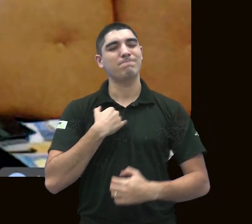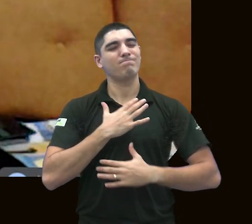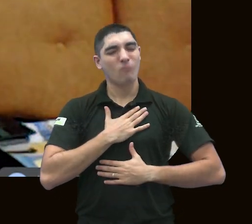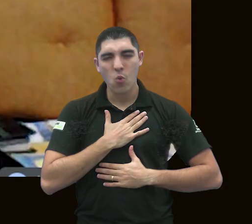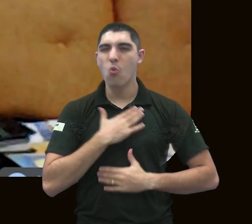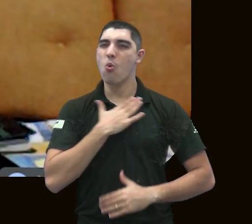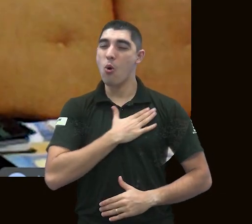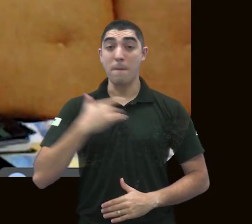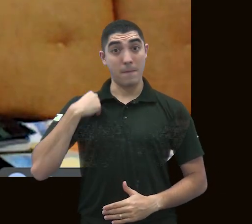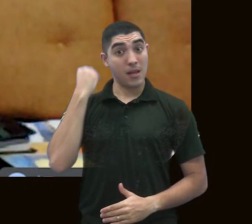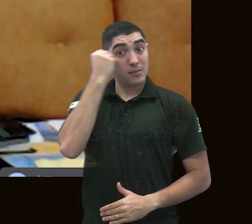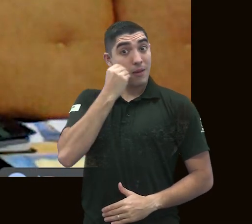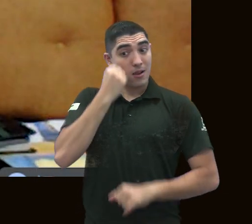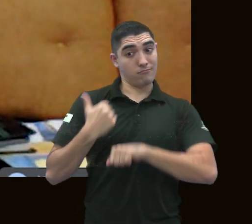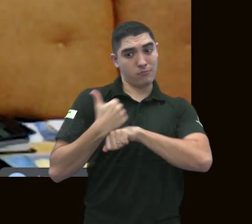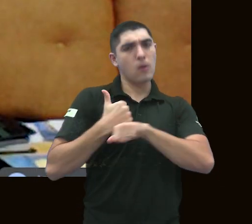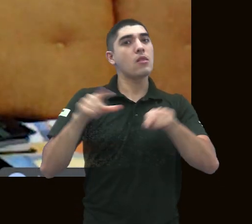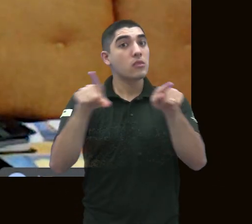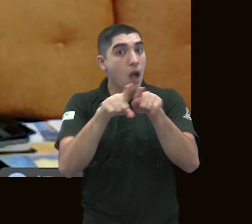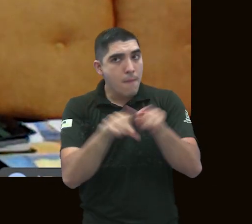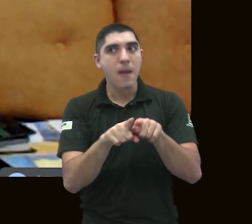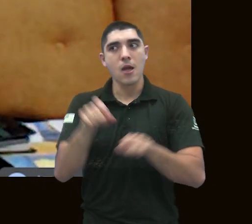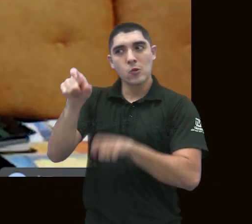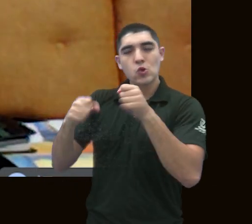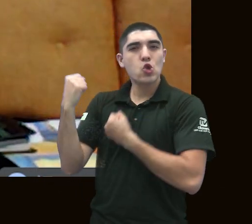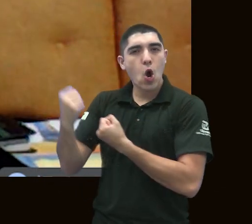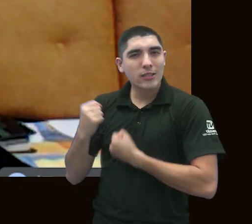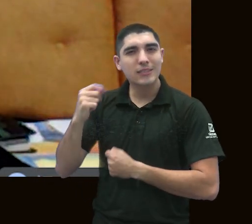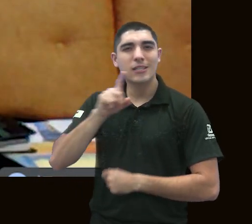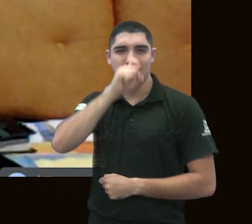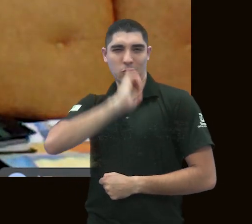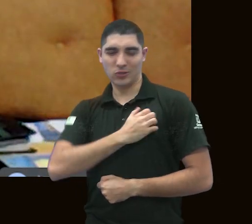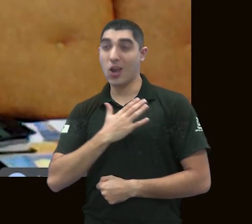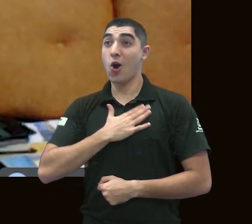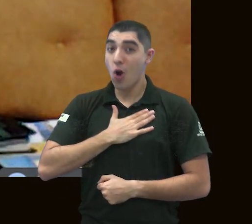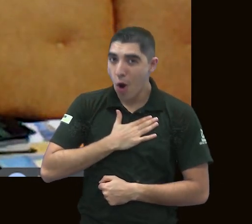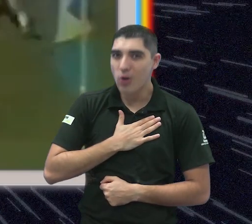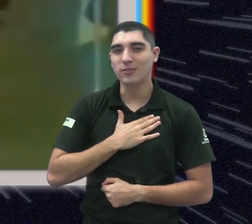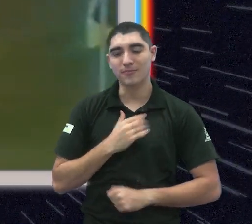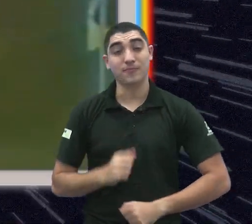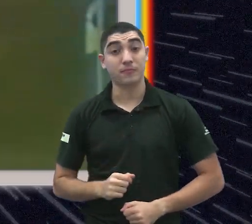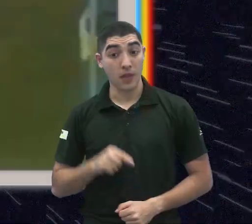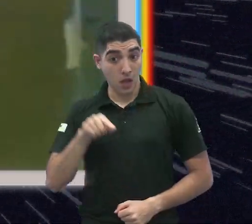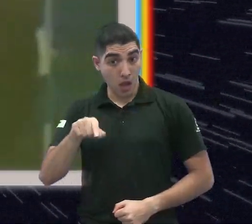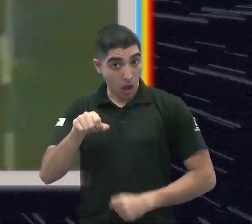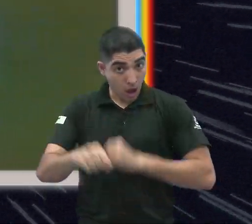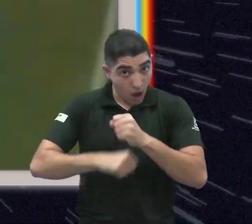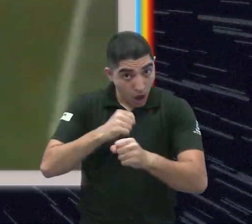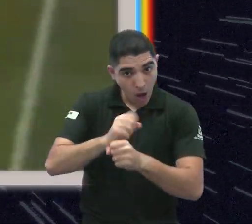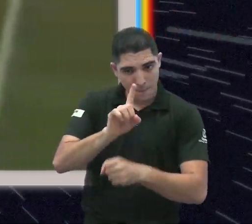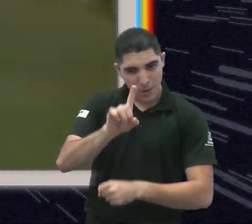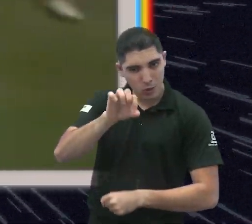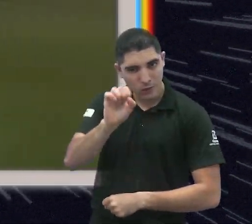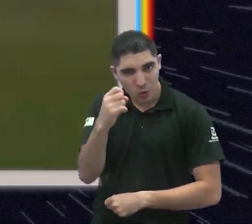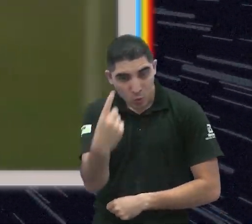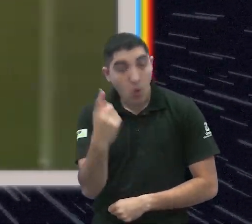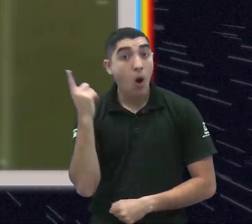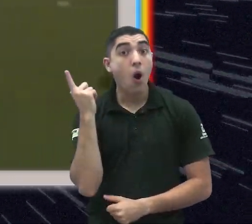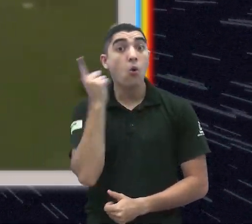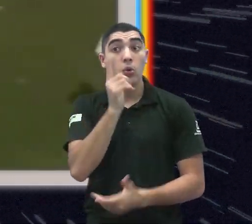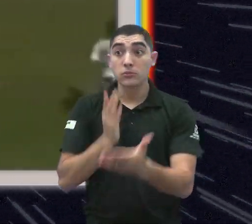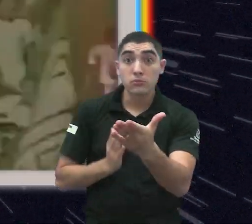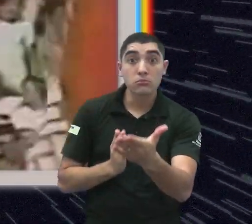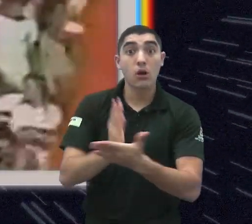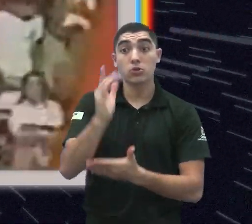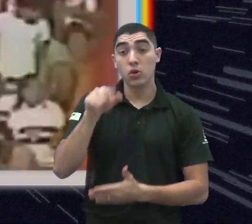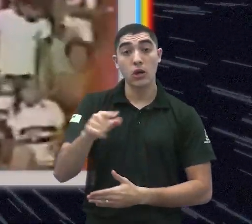minha carreira e com certeza para a torcida do São José, né? Naquele ano, a Águia conseguiu disputar a